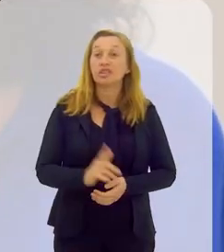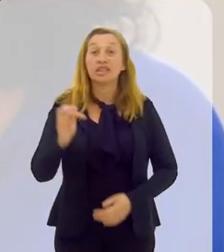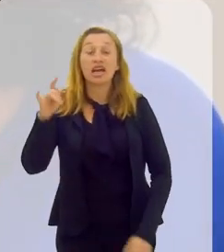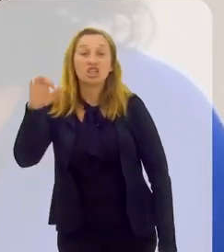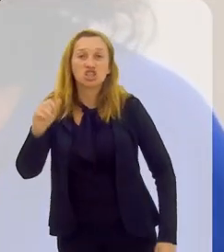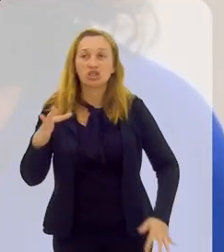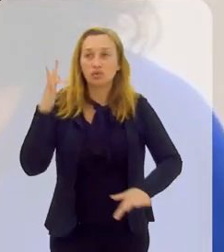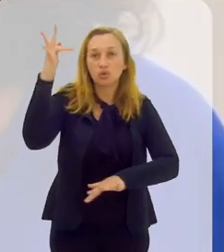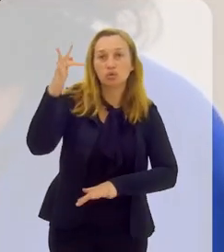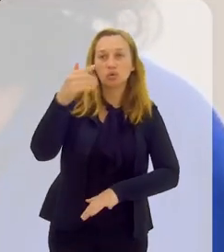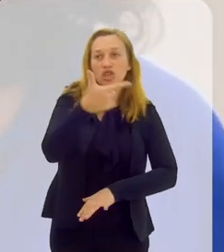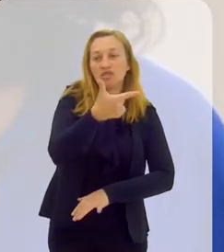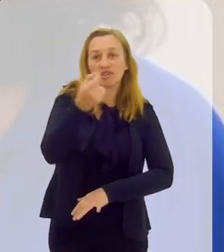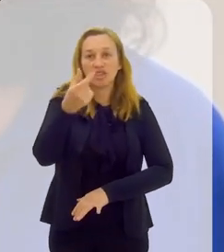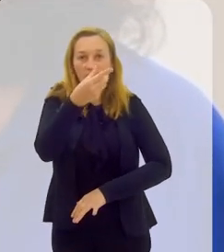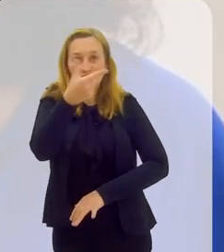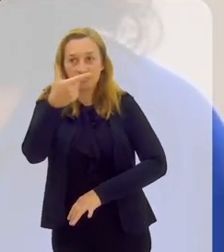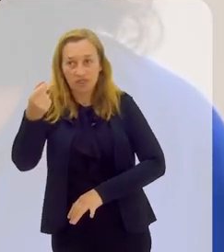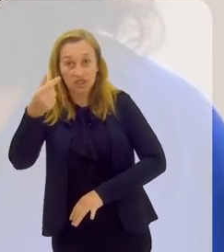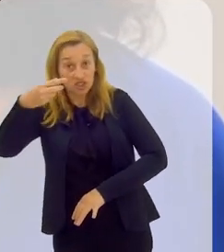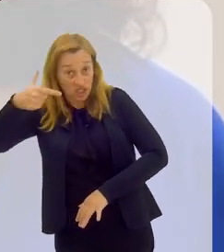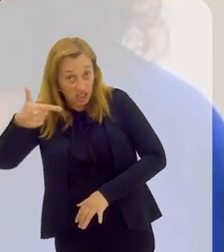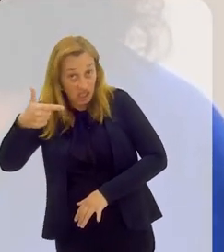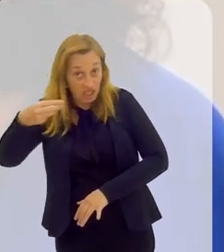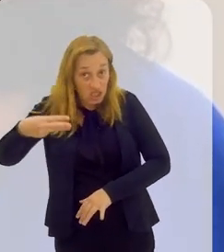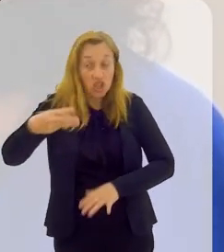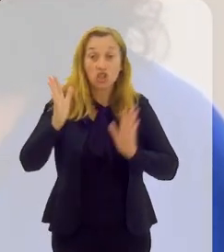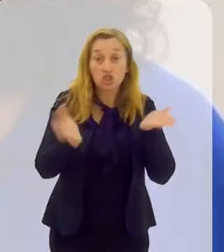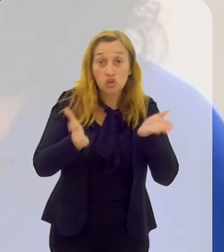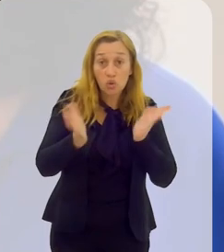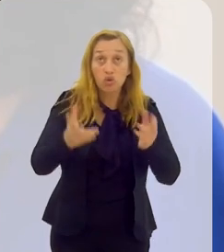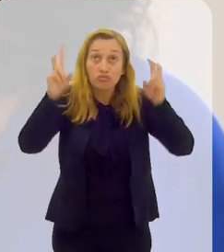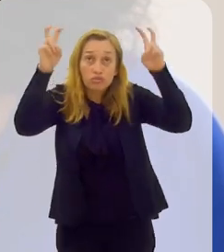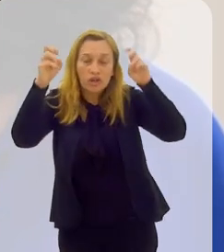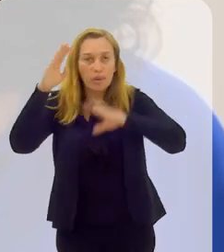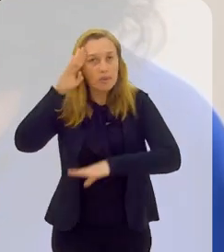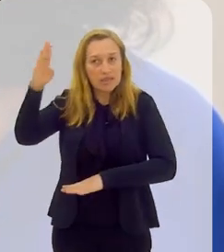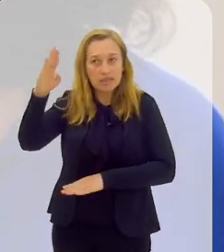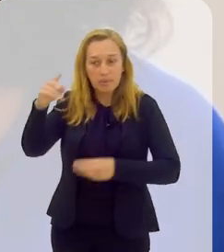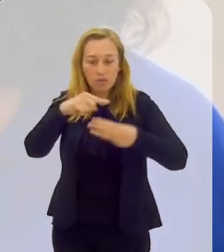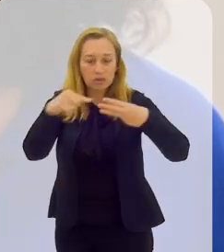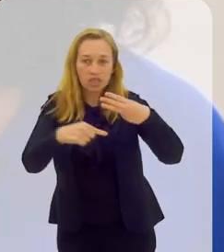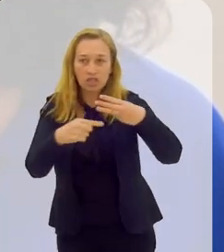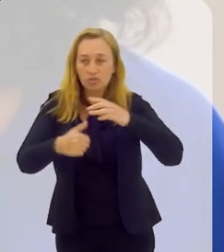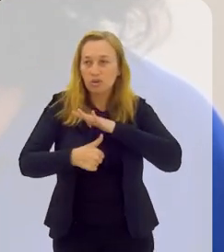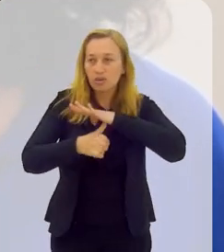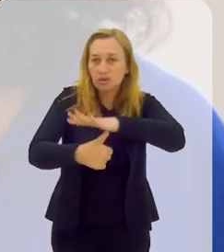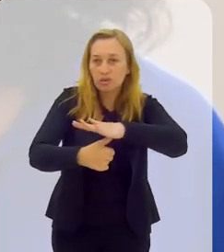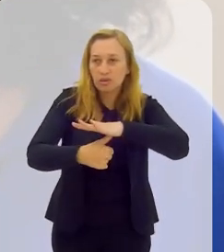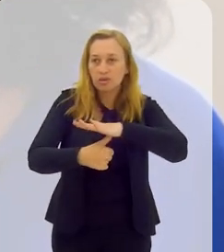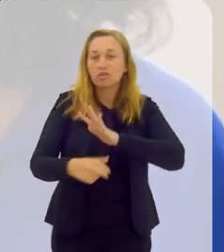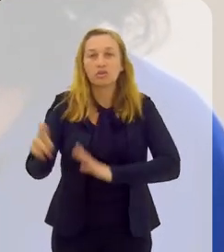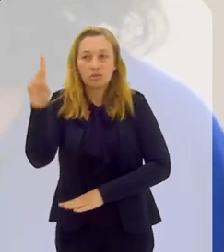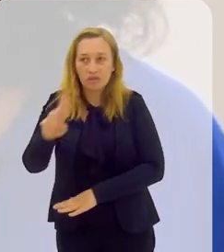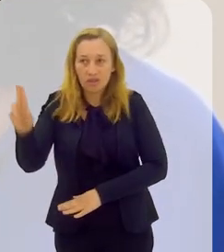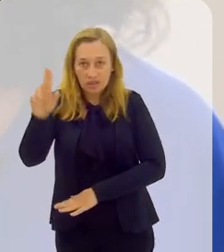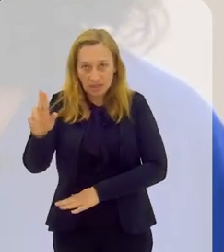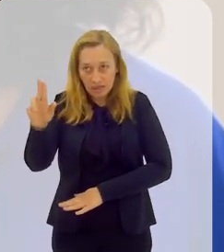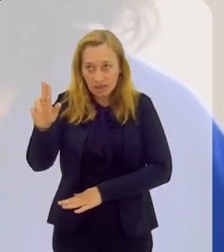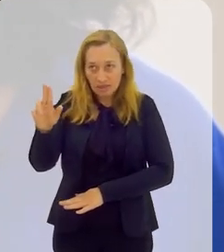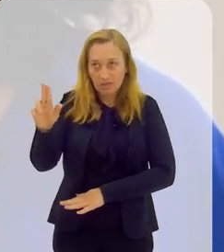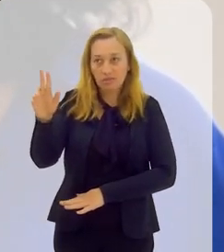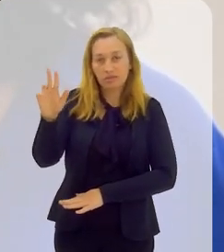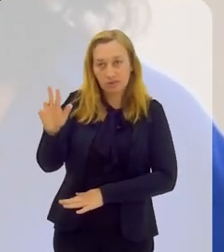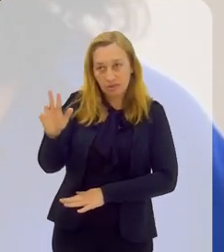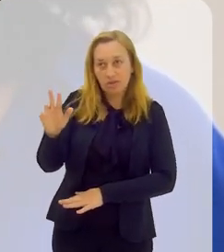Agenda de Futuro 2023 de hoje, três temas foram apontados como prioridade pelo reitor da Universidade Estadual do Norte Fluminense,